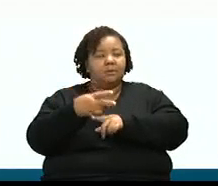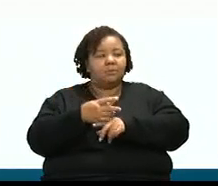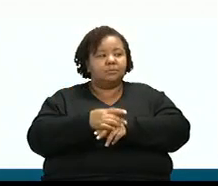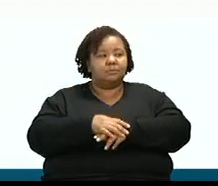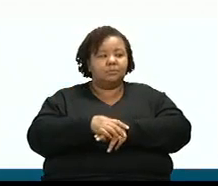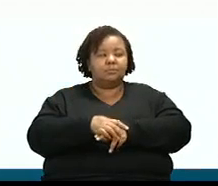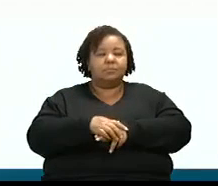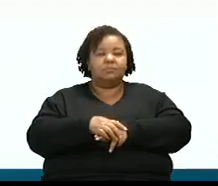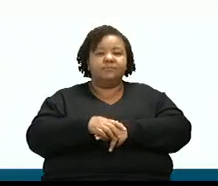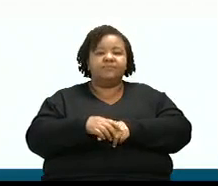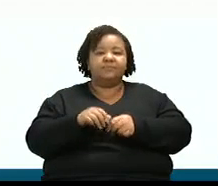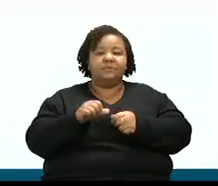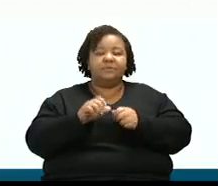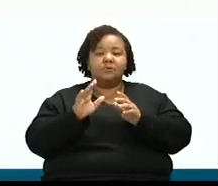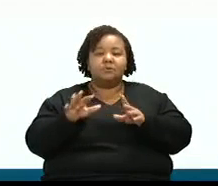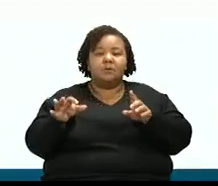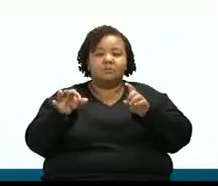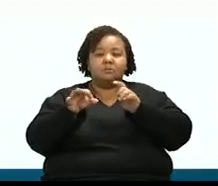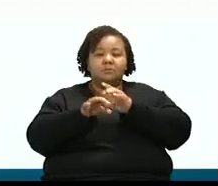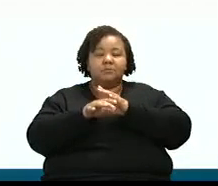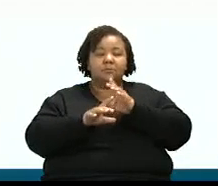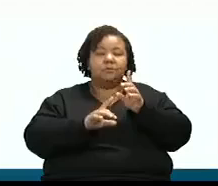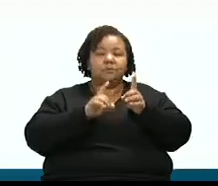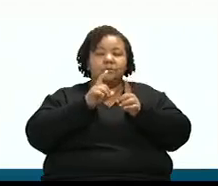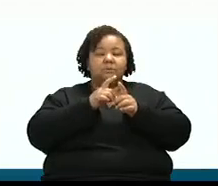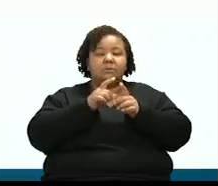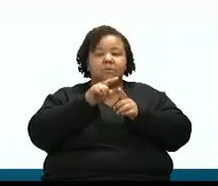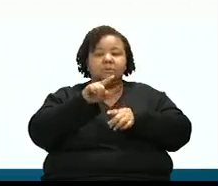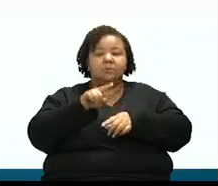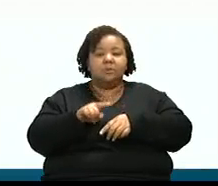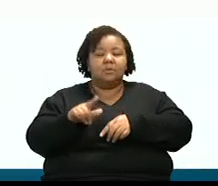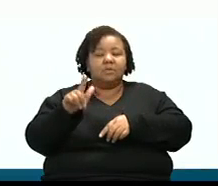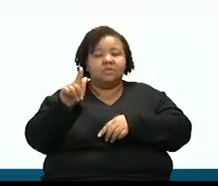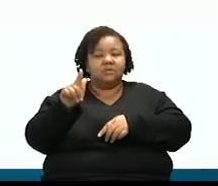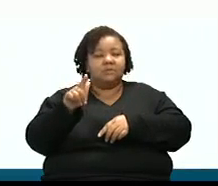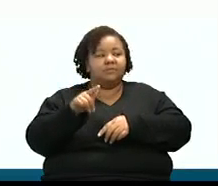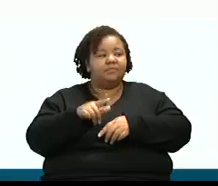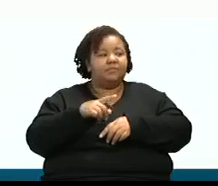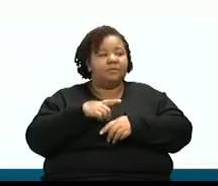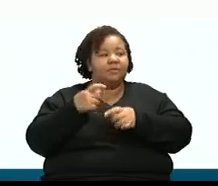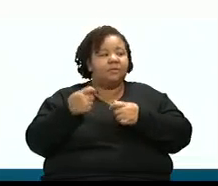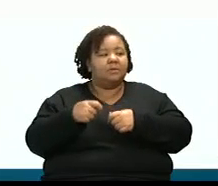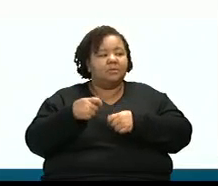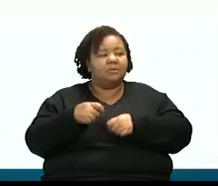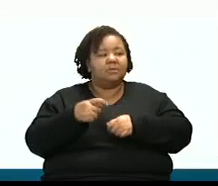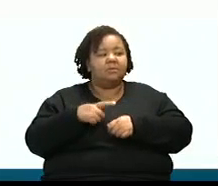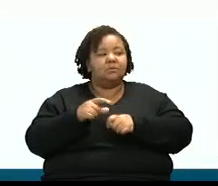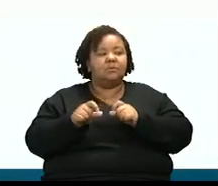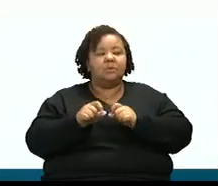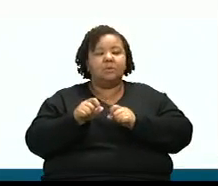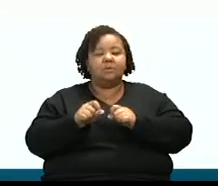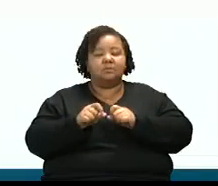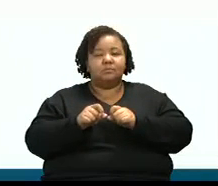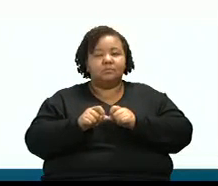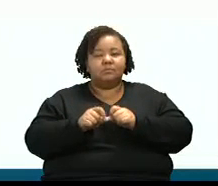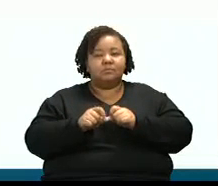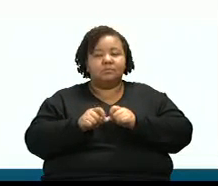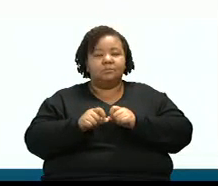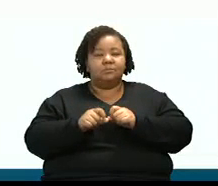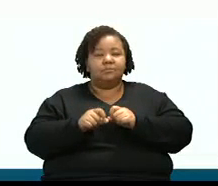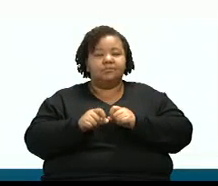Se eu derivei a função potencial que eu encontrei e igualei a g, eu preciso ter necessariamente que